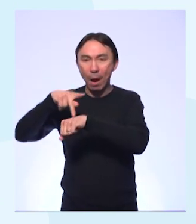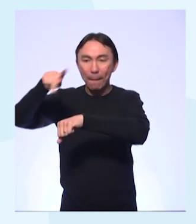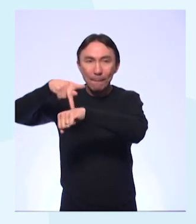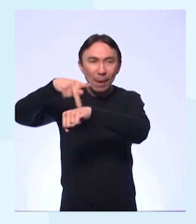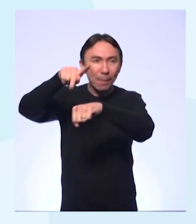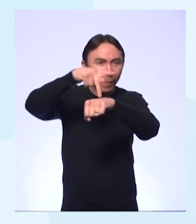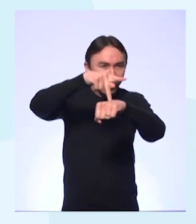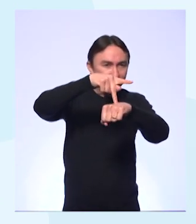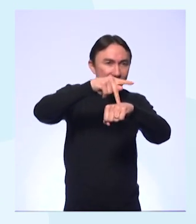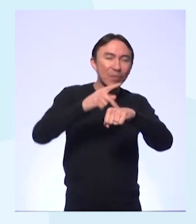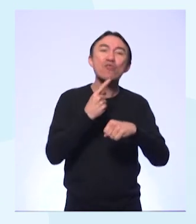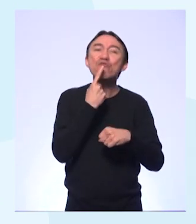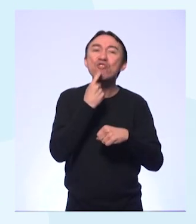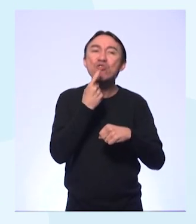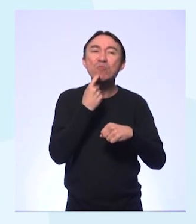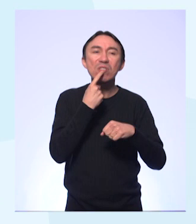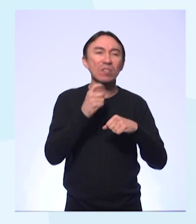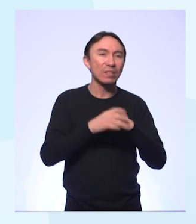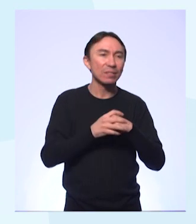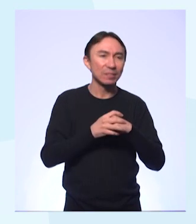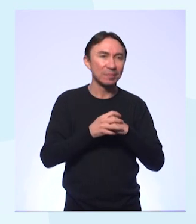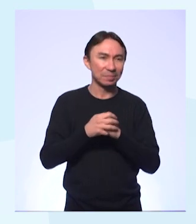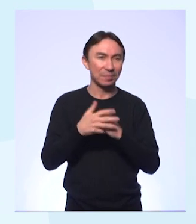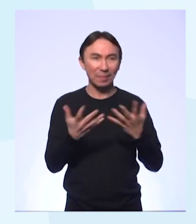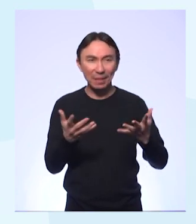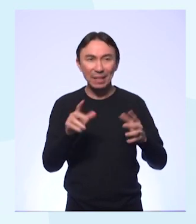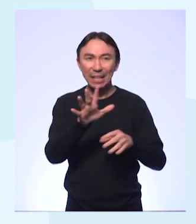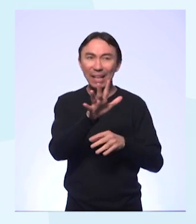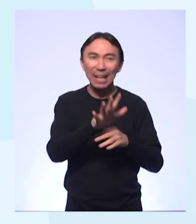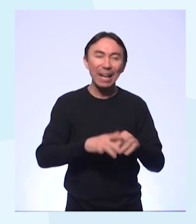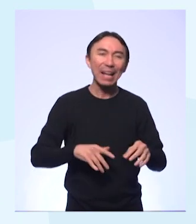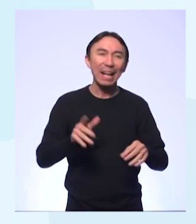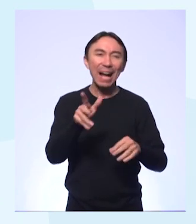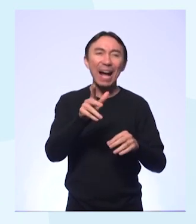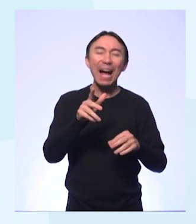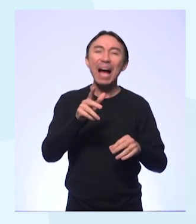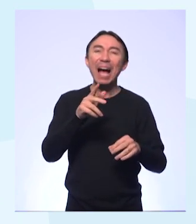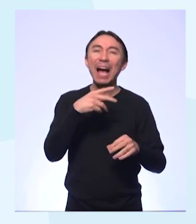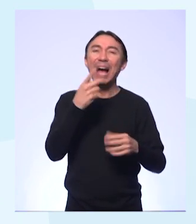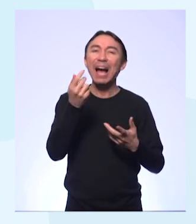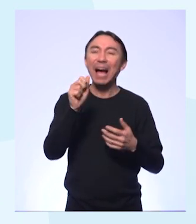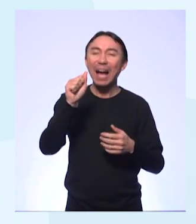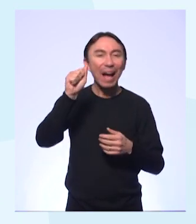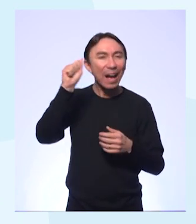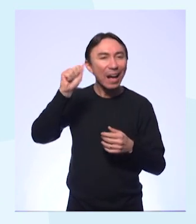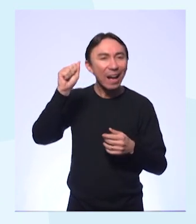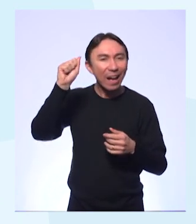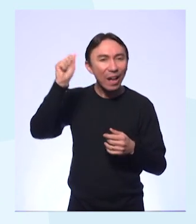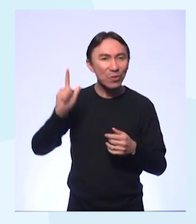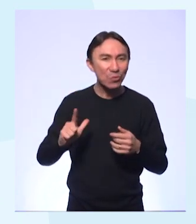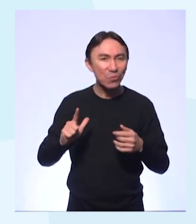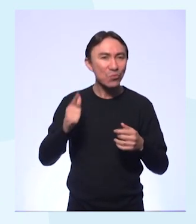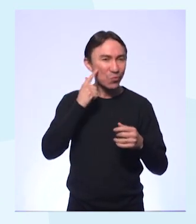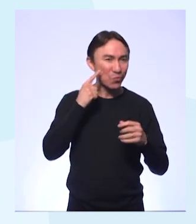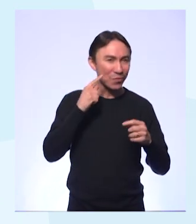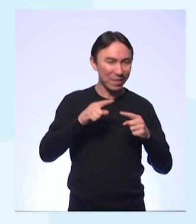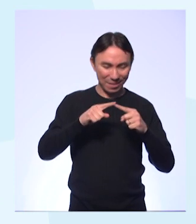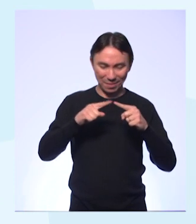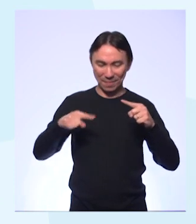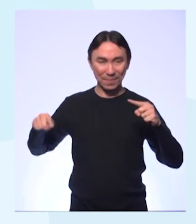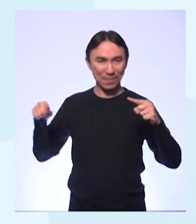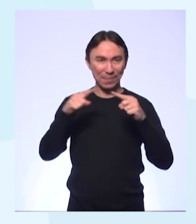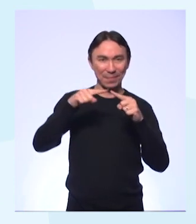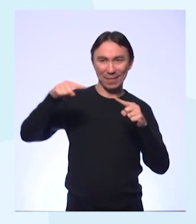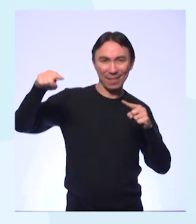as linhas que estão cortando aí em azul, são os rios que nascem aí no Lago Vitória. Ah, que interessante. Já que a gente